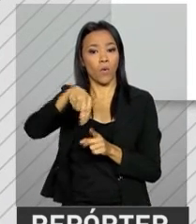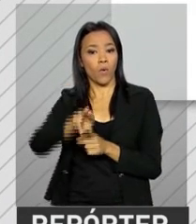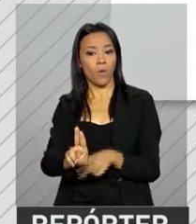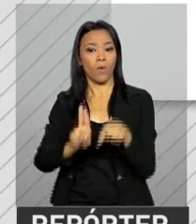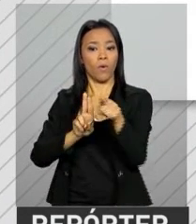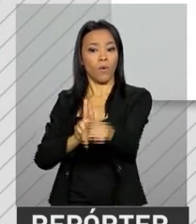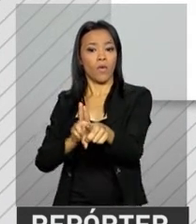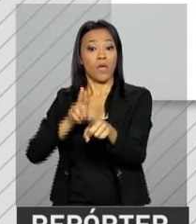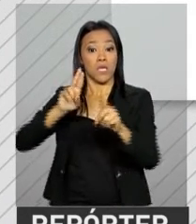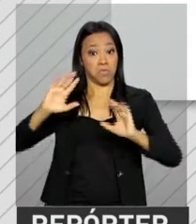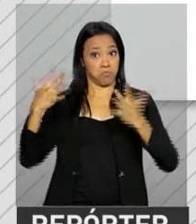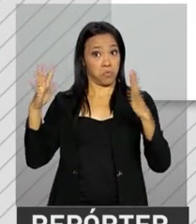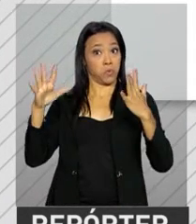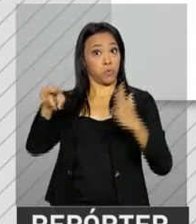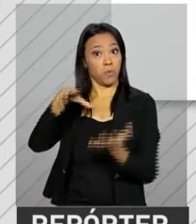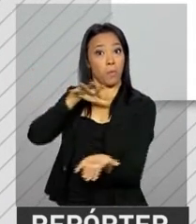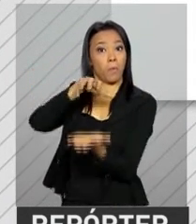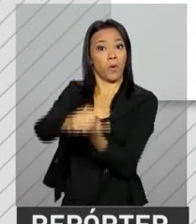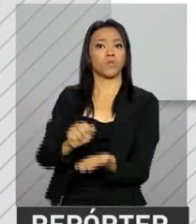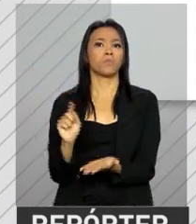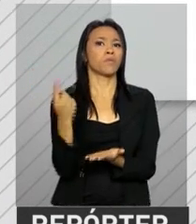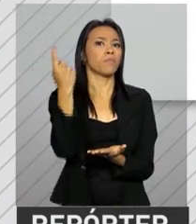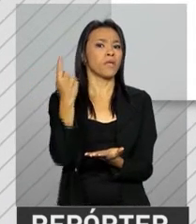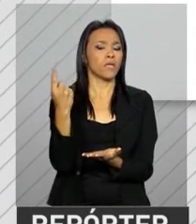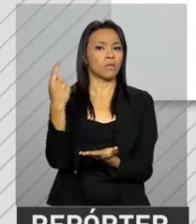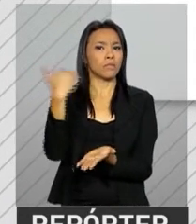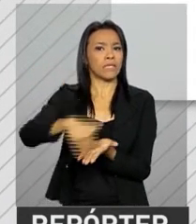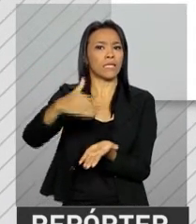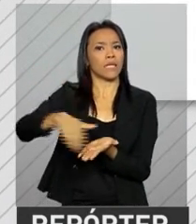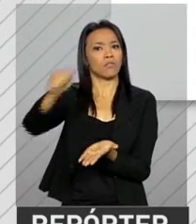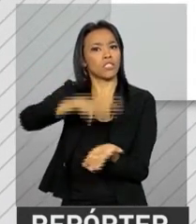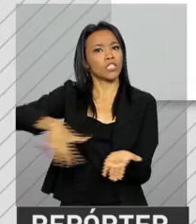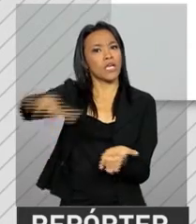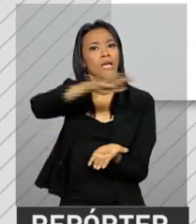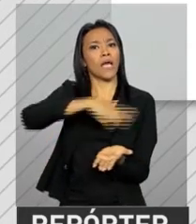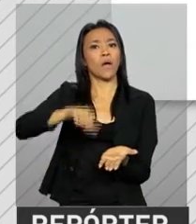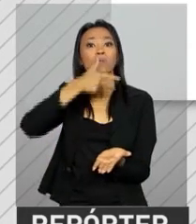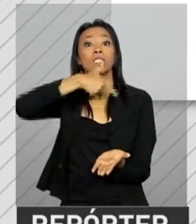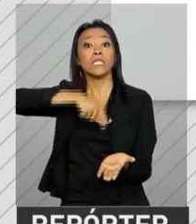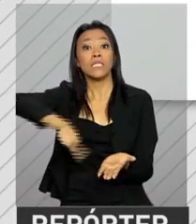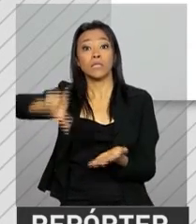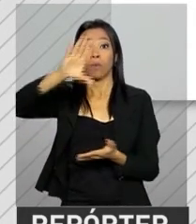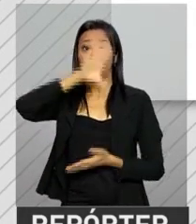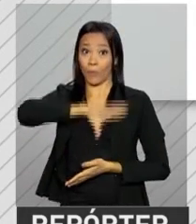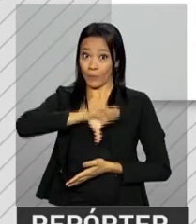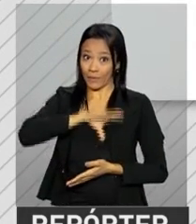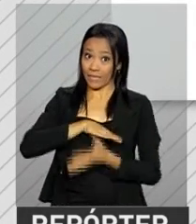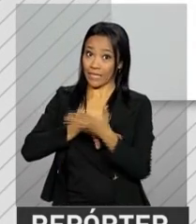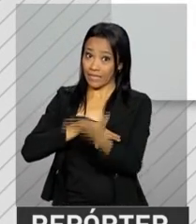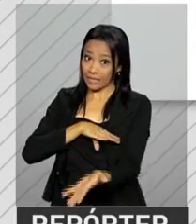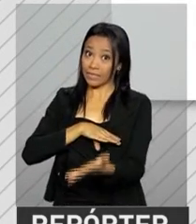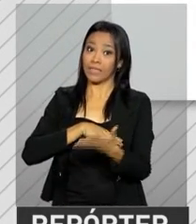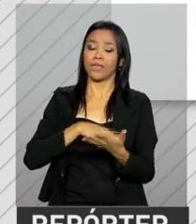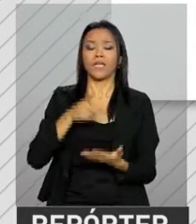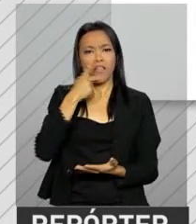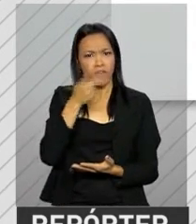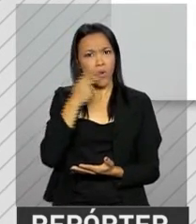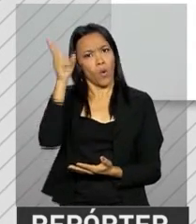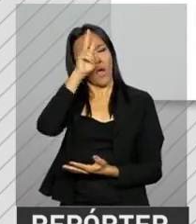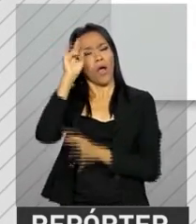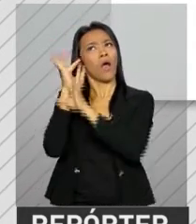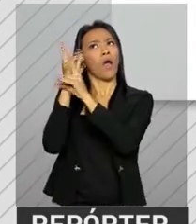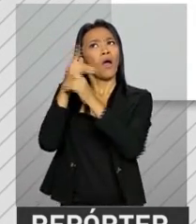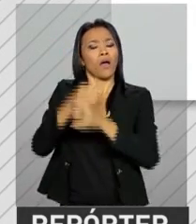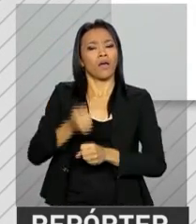Guterres. Ele comemorou a posse do primeiro secretário-geral dos países de língua portuguesa. E ele lembrou o histórico do novo